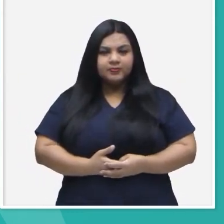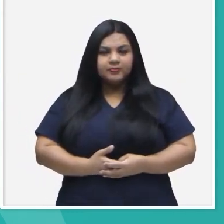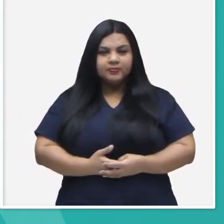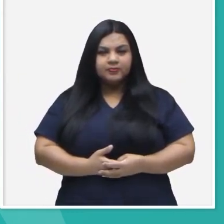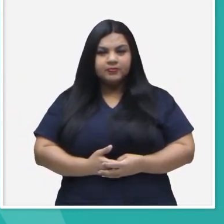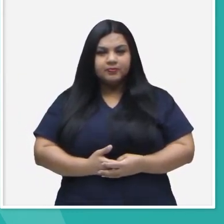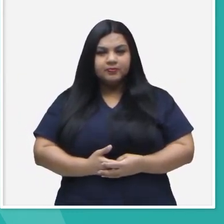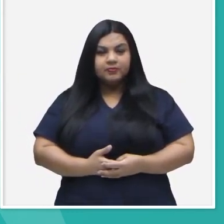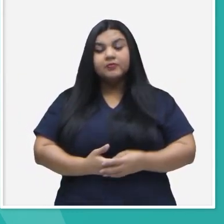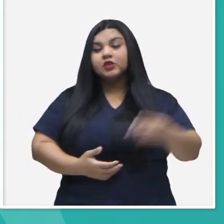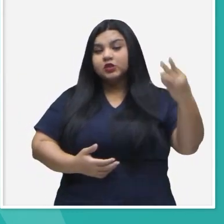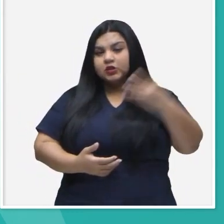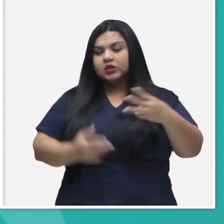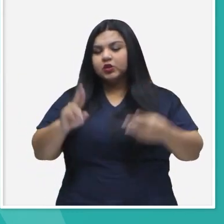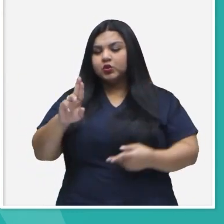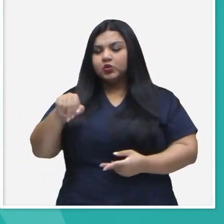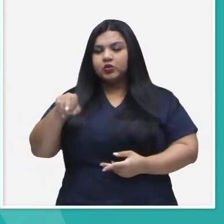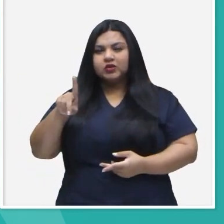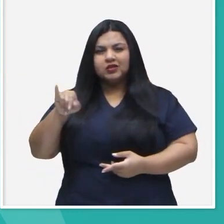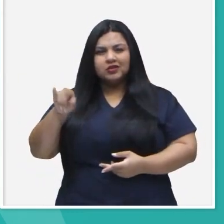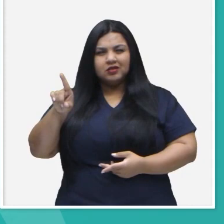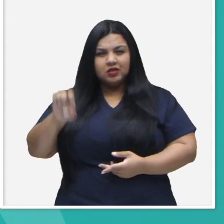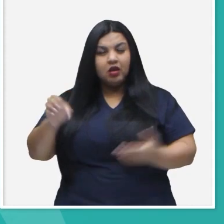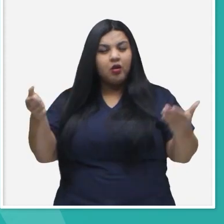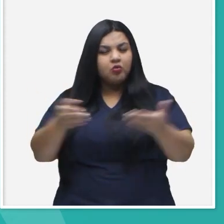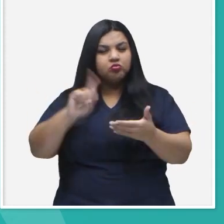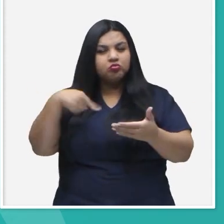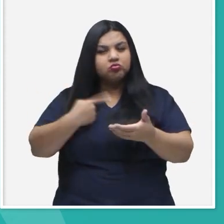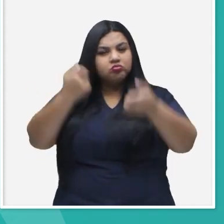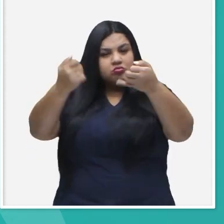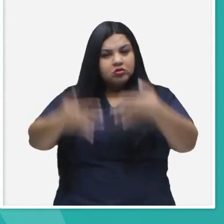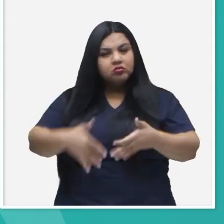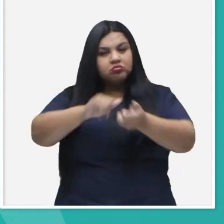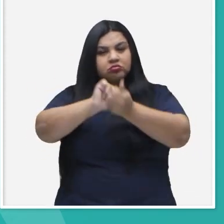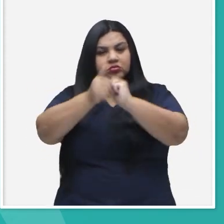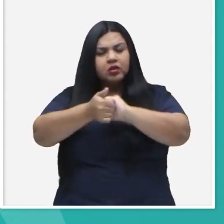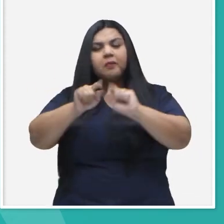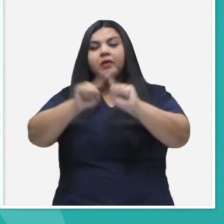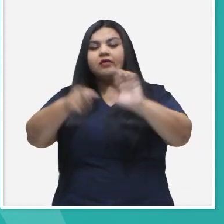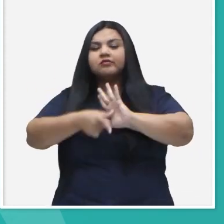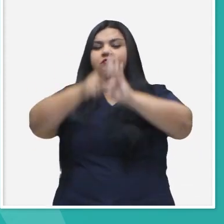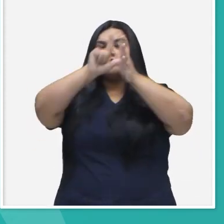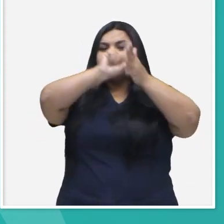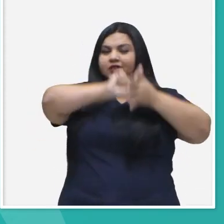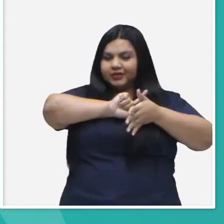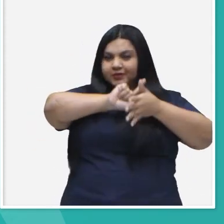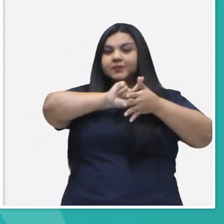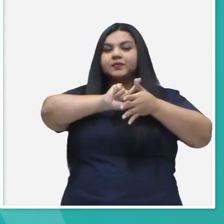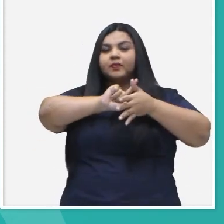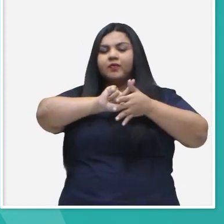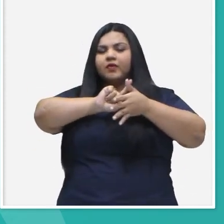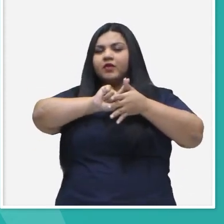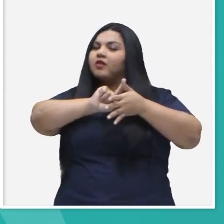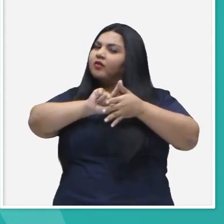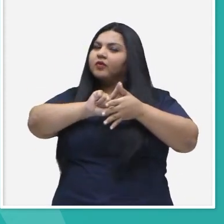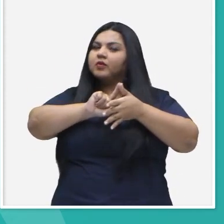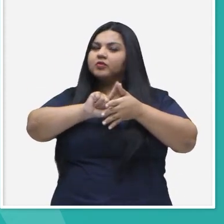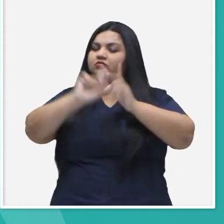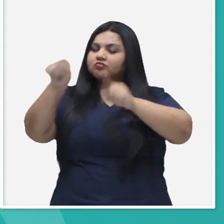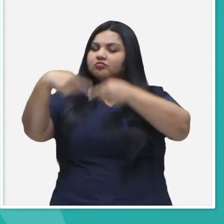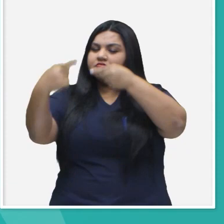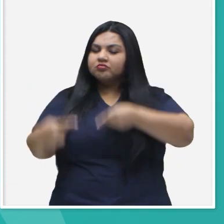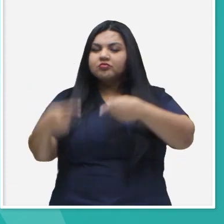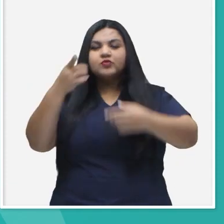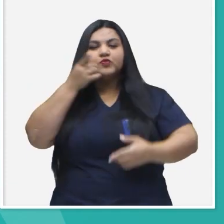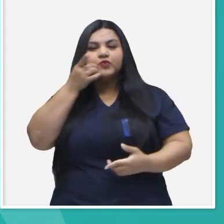Na terceira unidade, agora nós iremos falar sobre os esportes. Mas antes de falar sobre eles, vamos ao nosso desafio